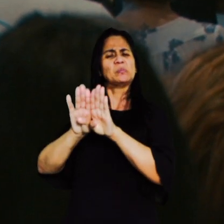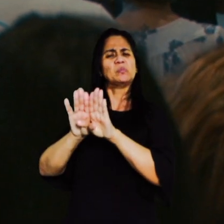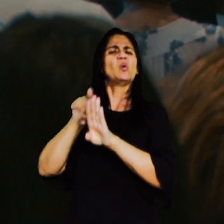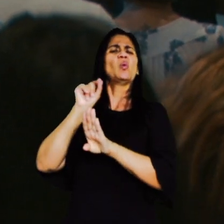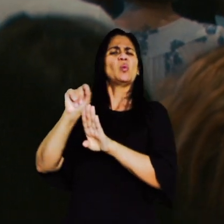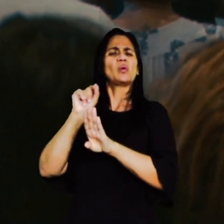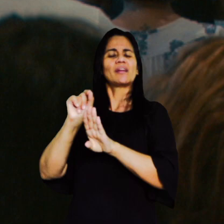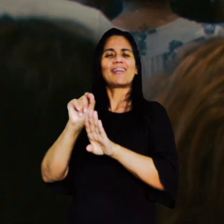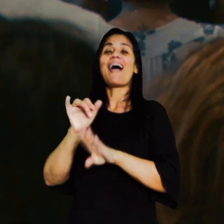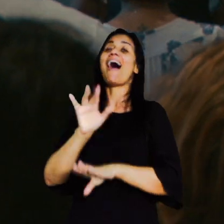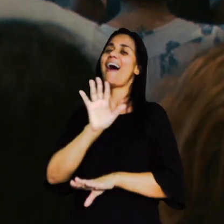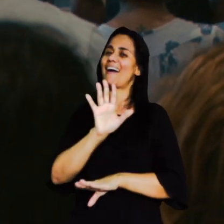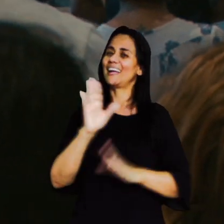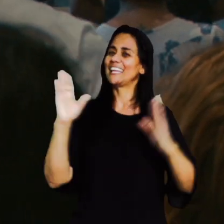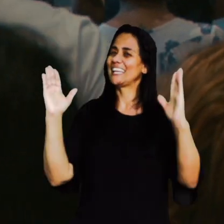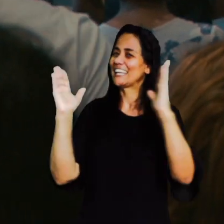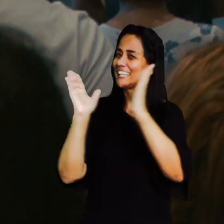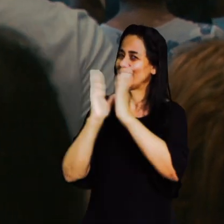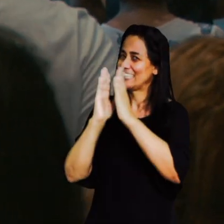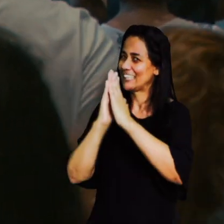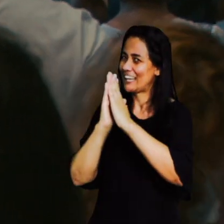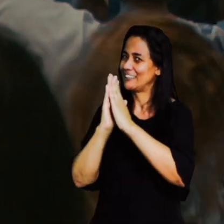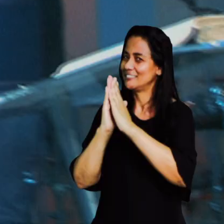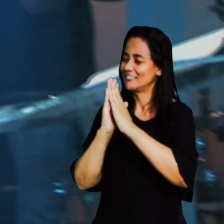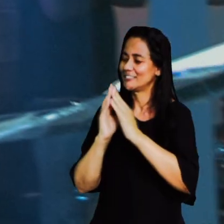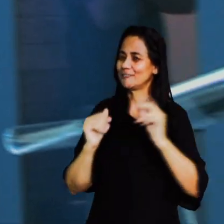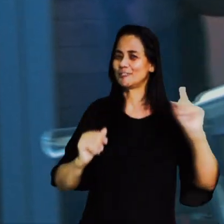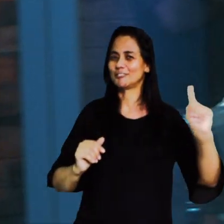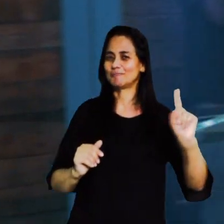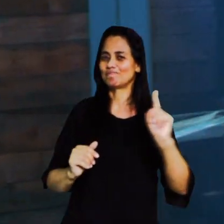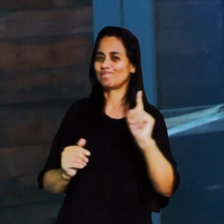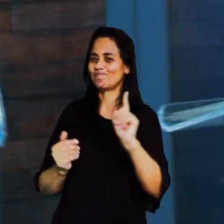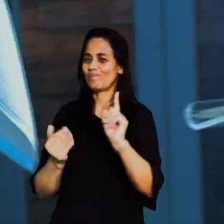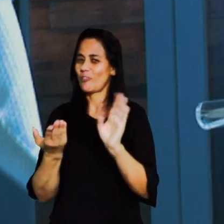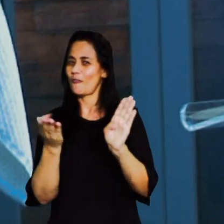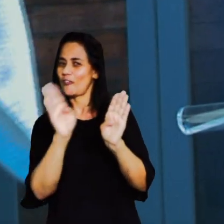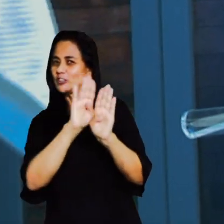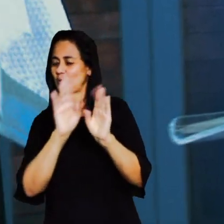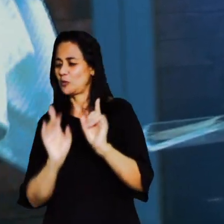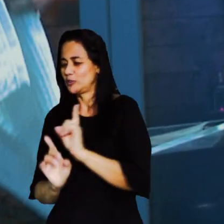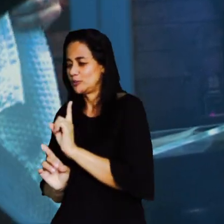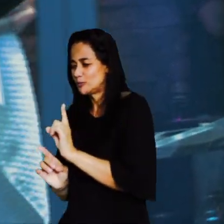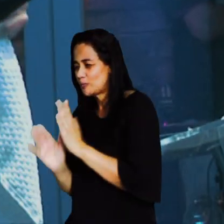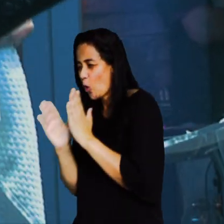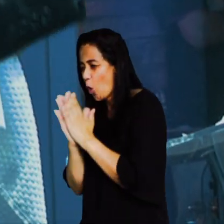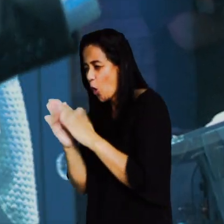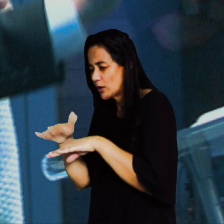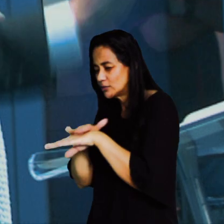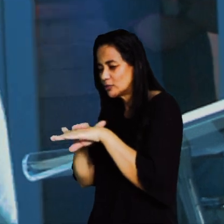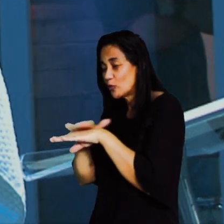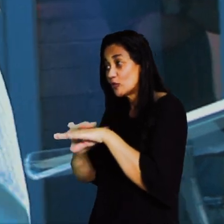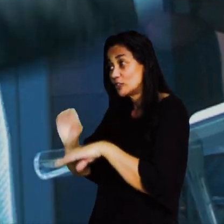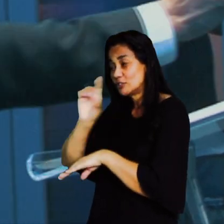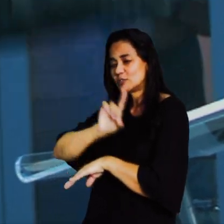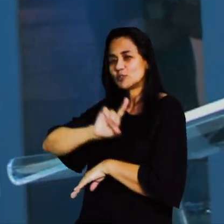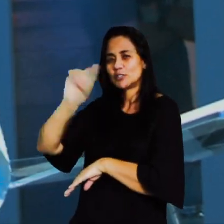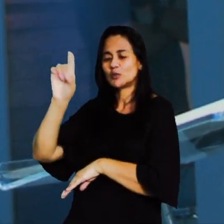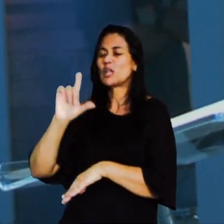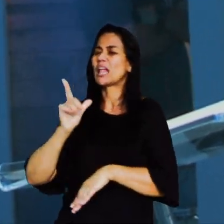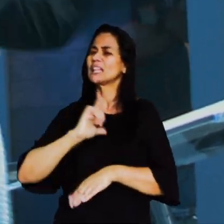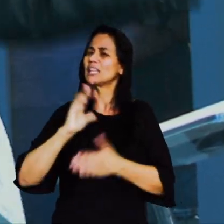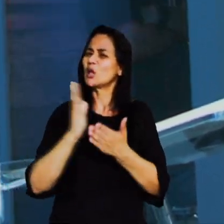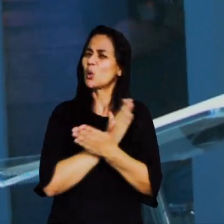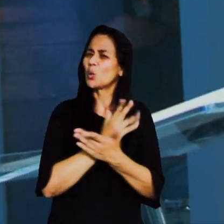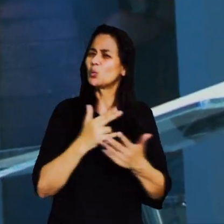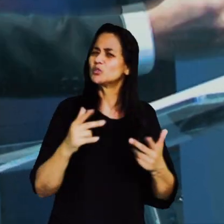ter um quartinho onde você fecha a porta e fala com Deus. Existem algumas coisas que Deus